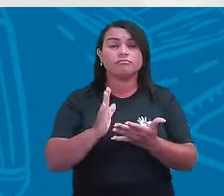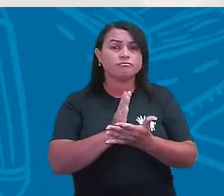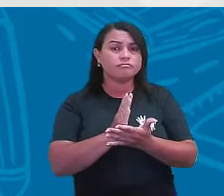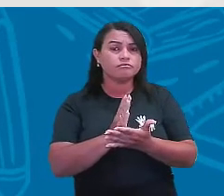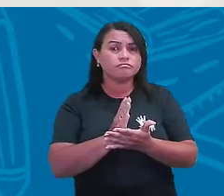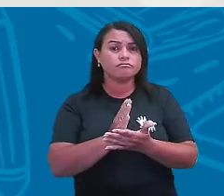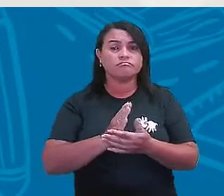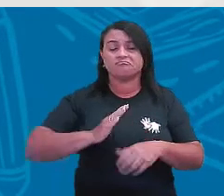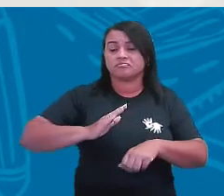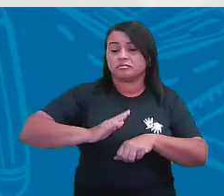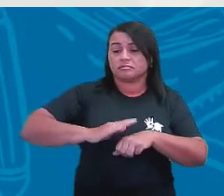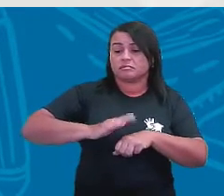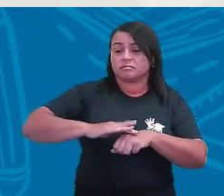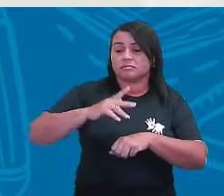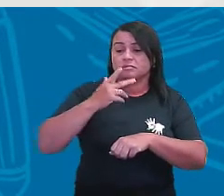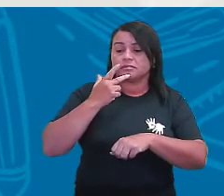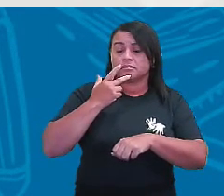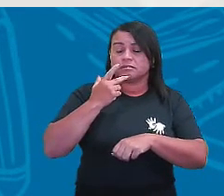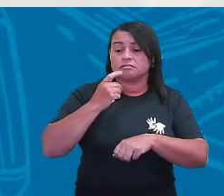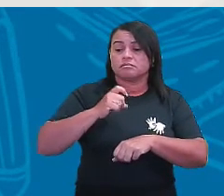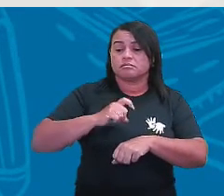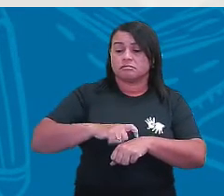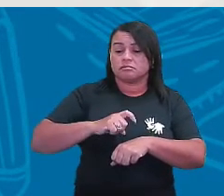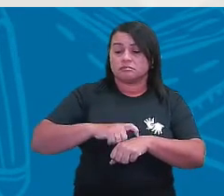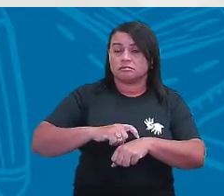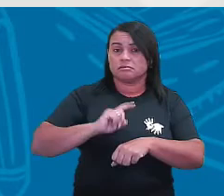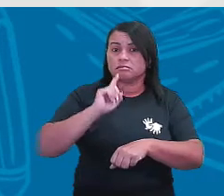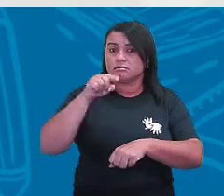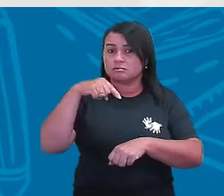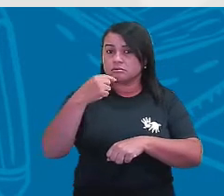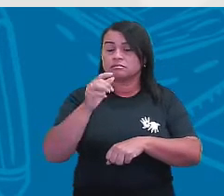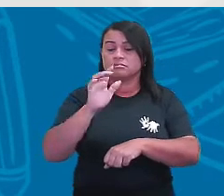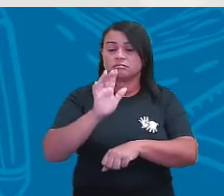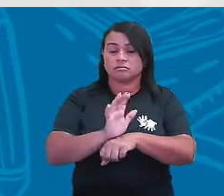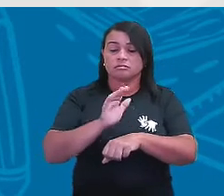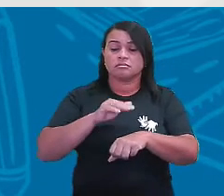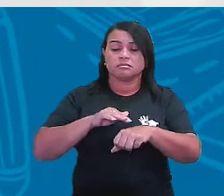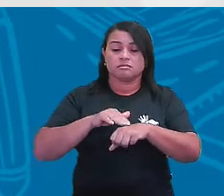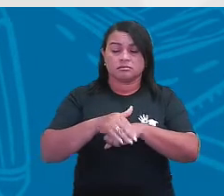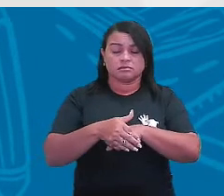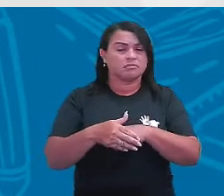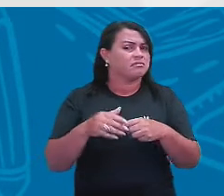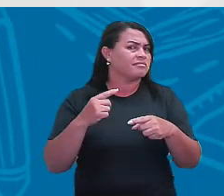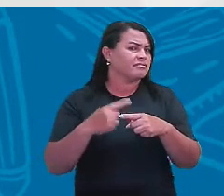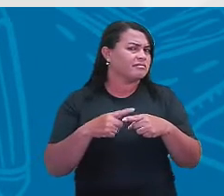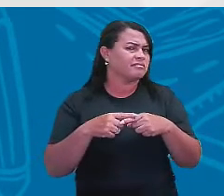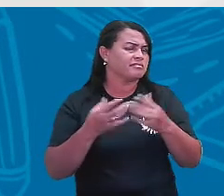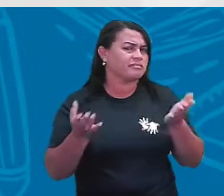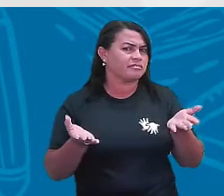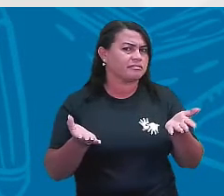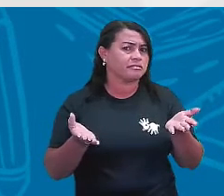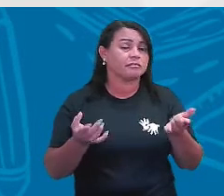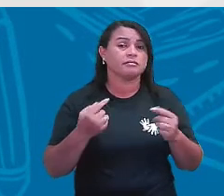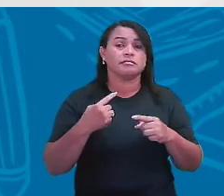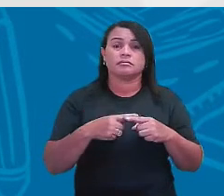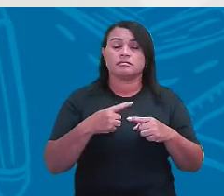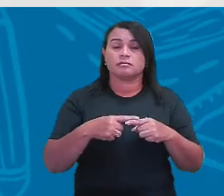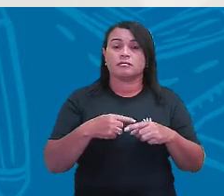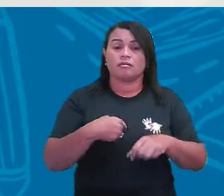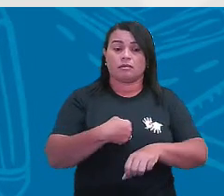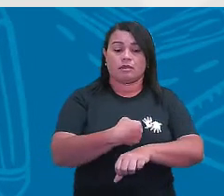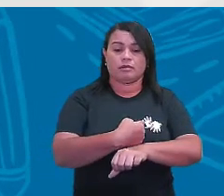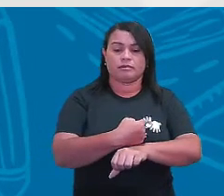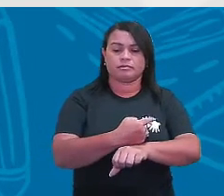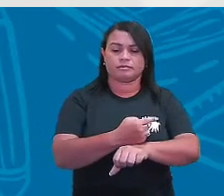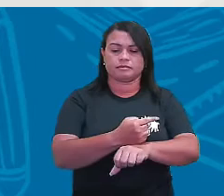de dizer o horário depois do período da tarde e da noite. Por quê, professora? No relógio de